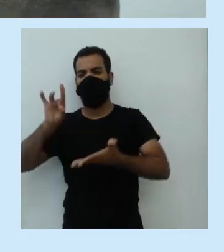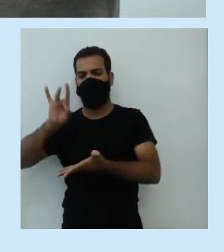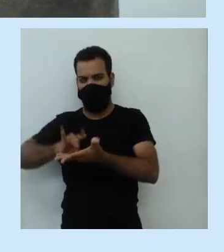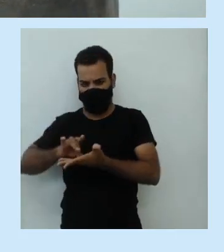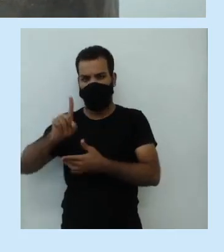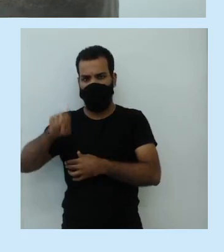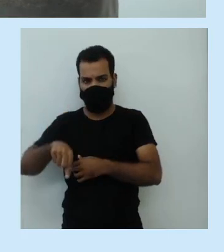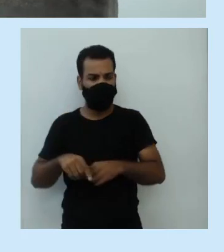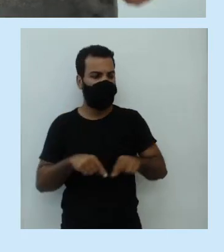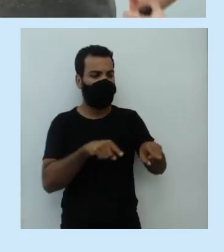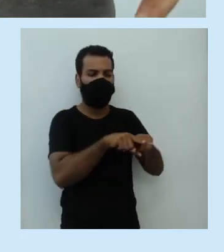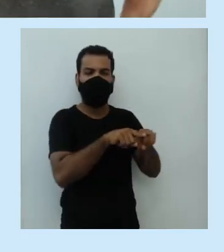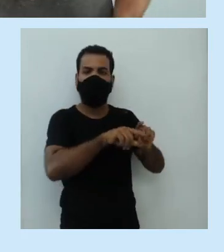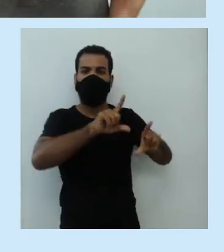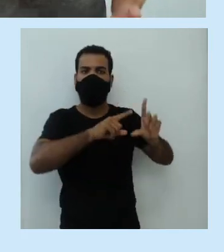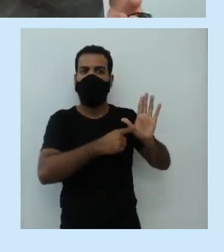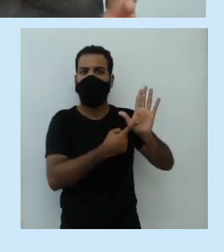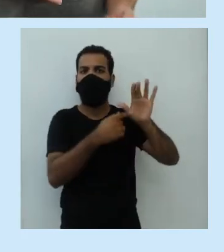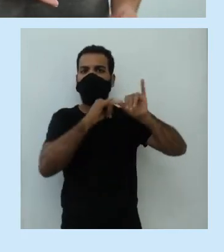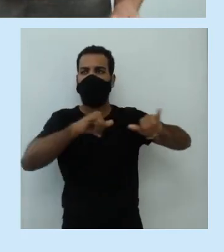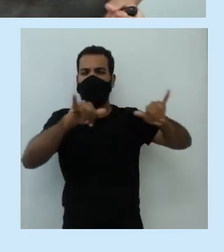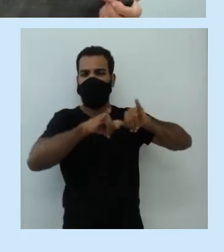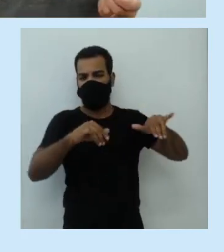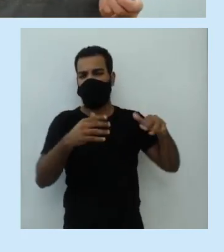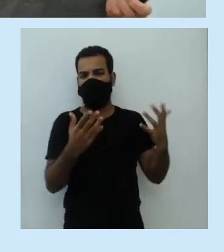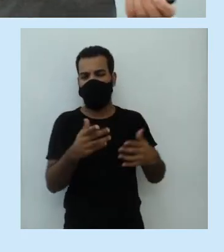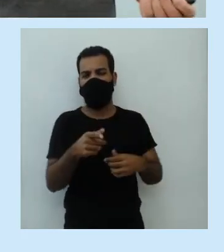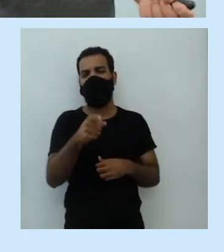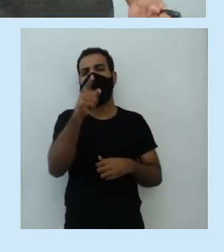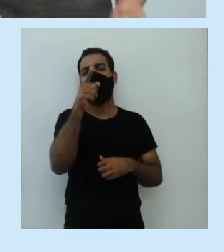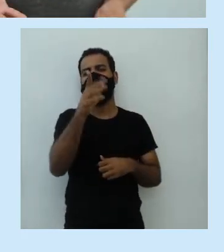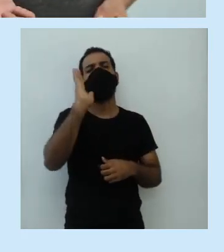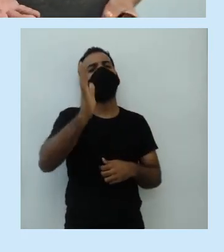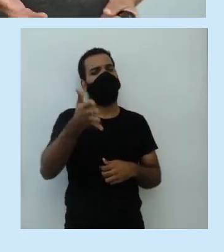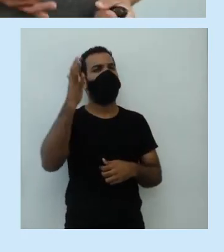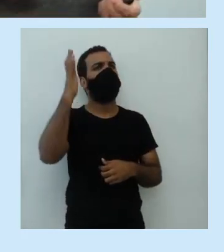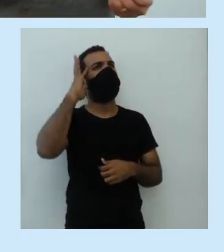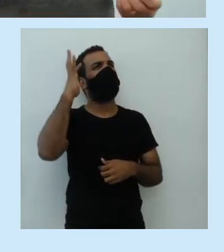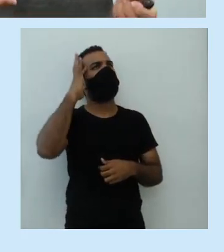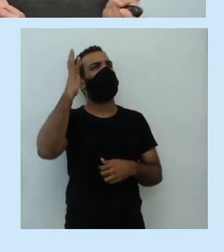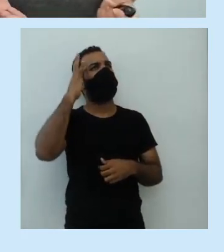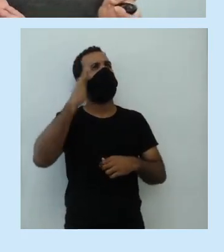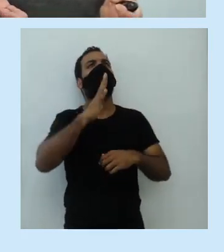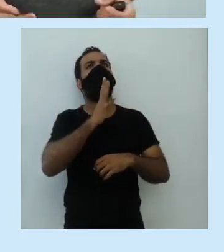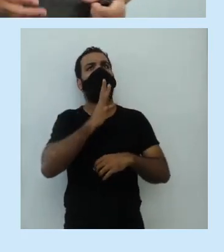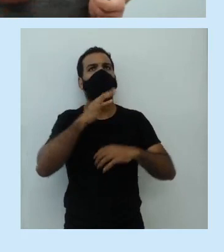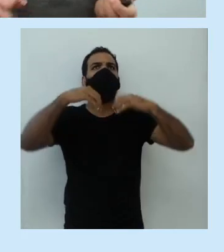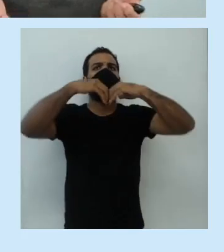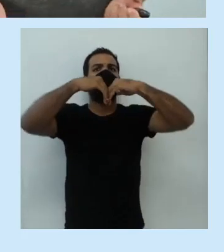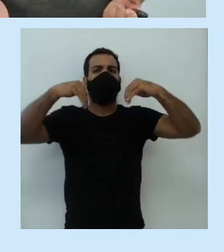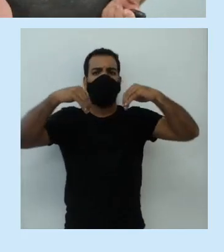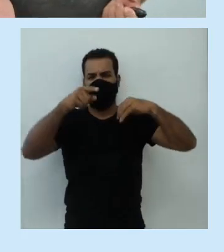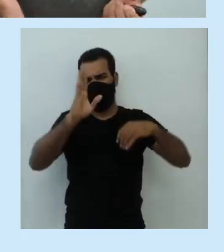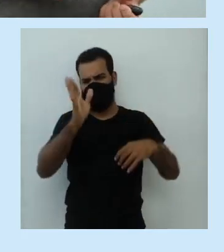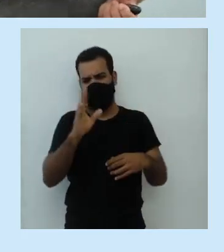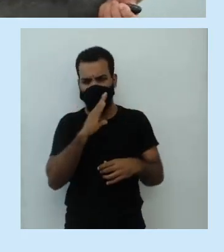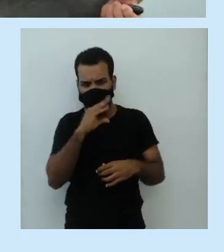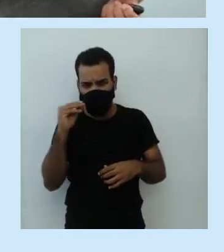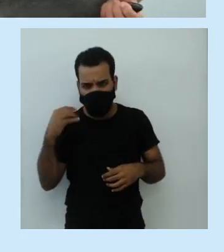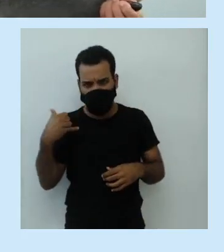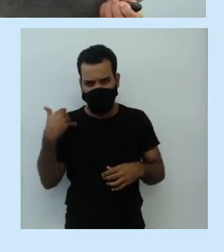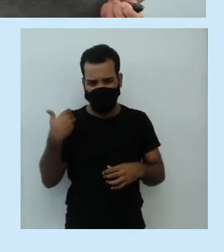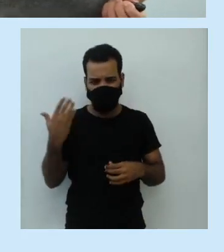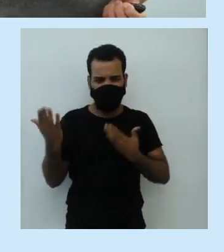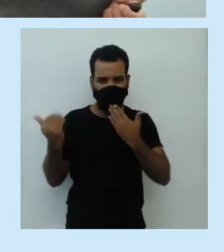que a mídia está passando para nós, porque você já tem maturidade para pensar assim, como adolescente, já